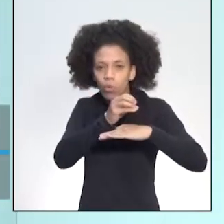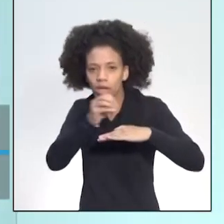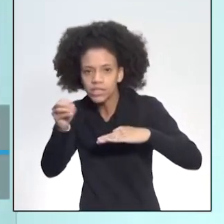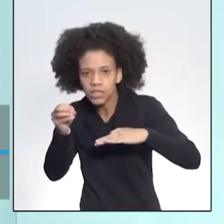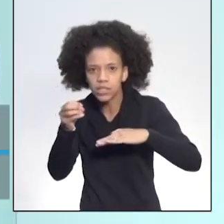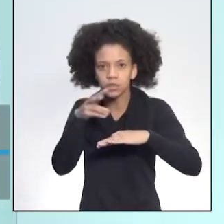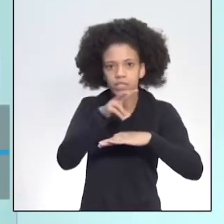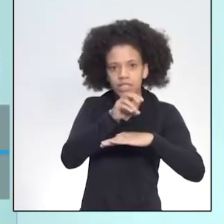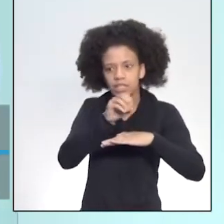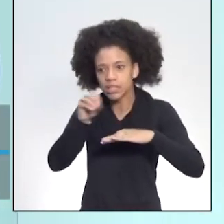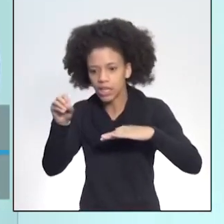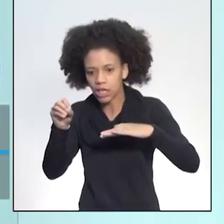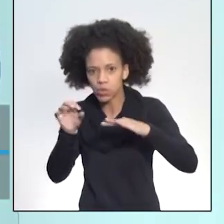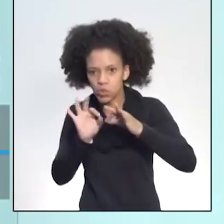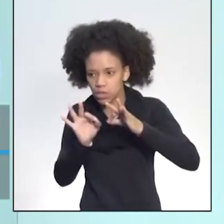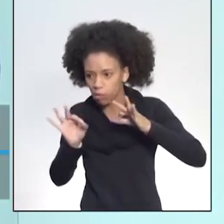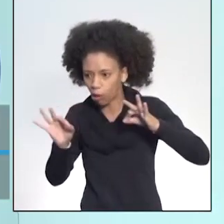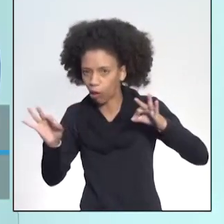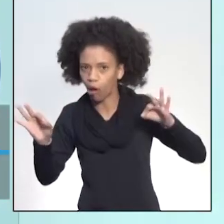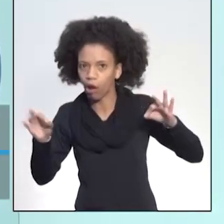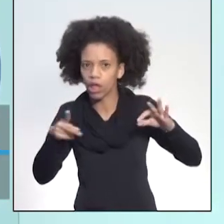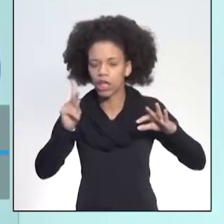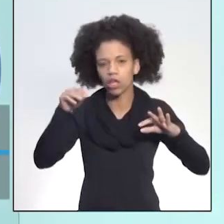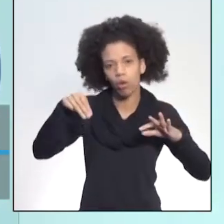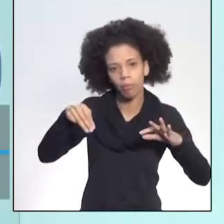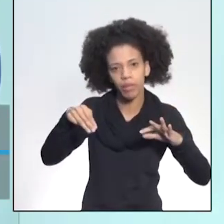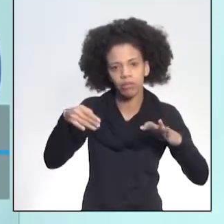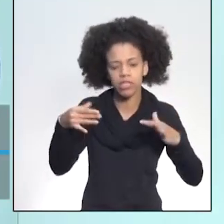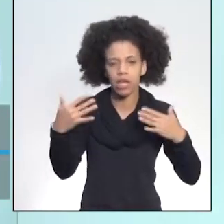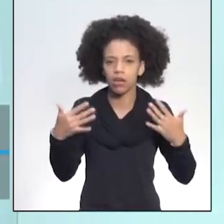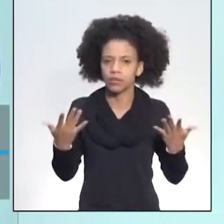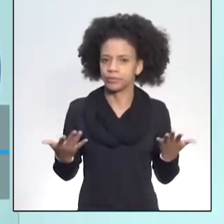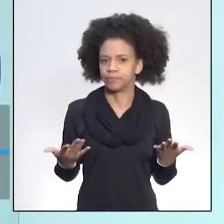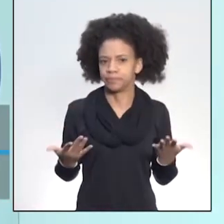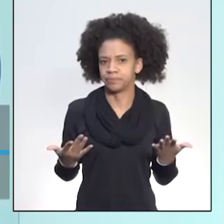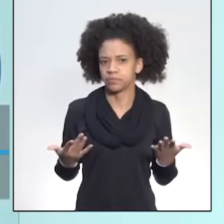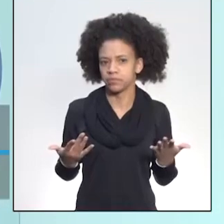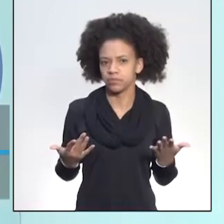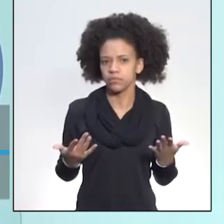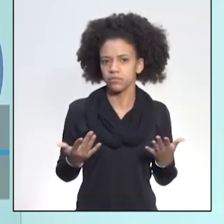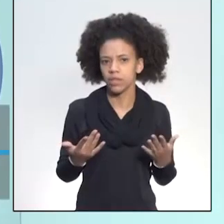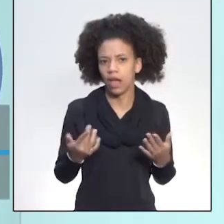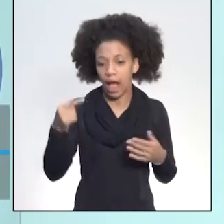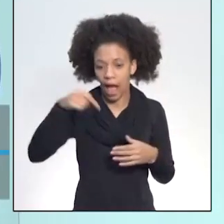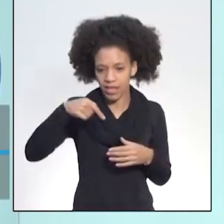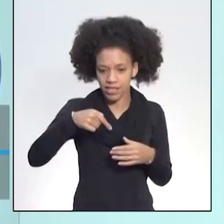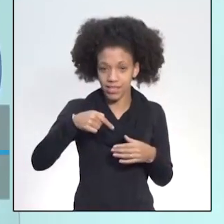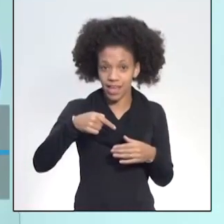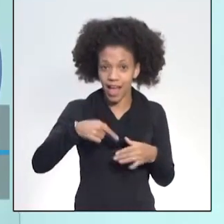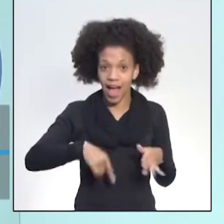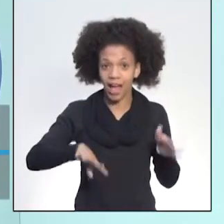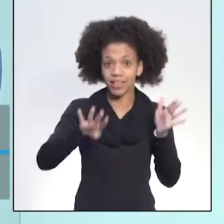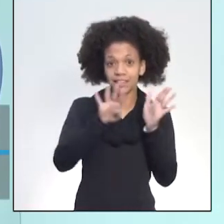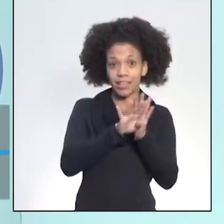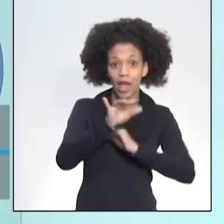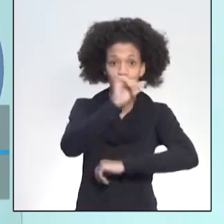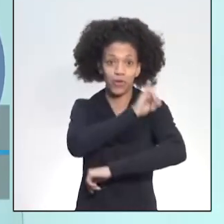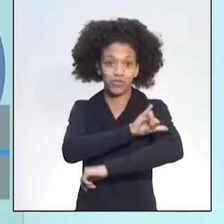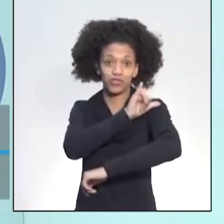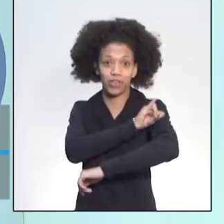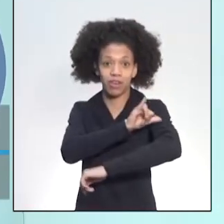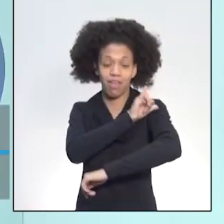500 quilômetros. Ou seja, 400, 500 quilômetros, nós estamos falando como daqui para o Rio de Janeiro.